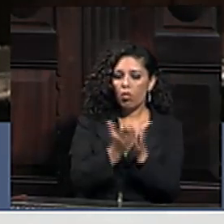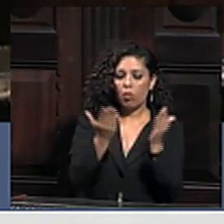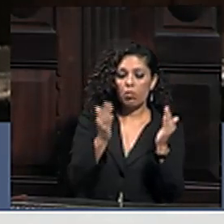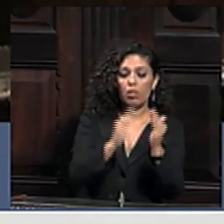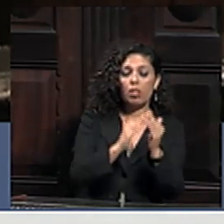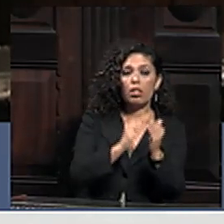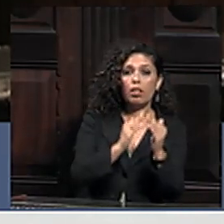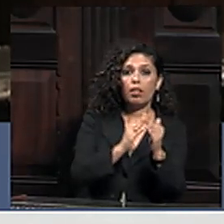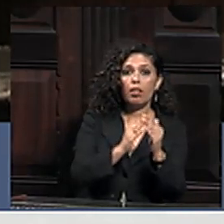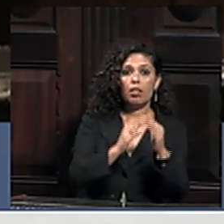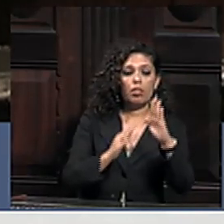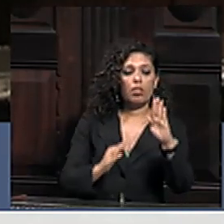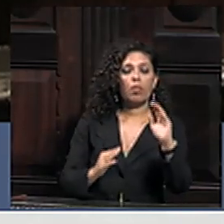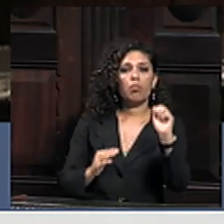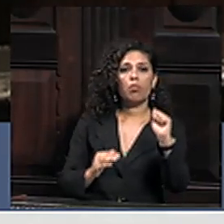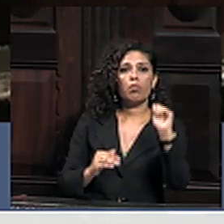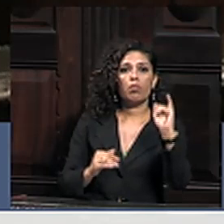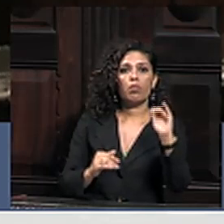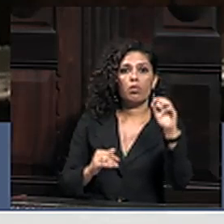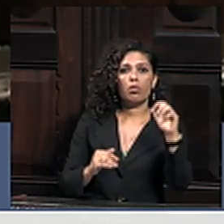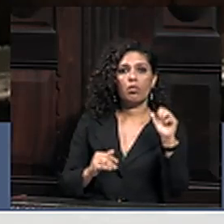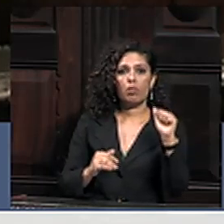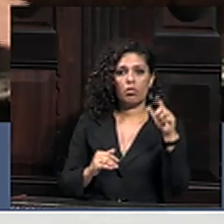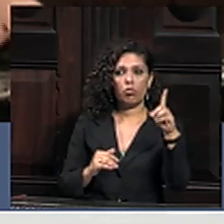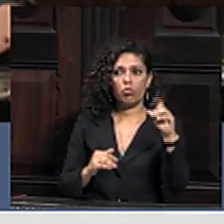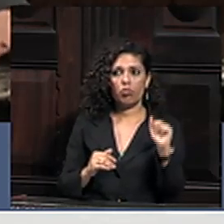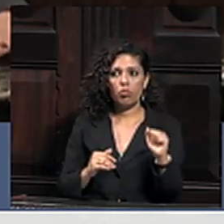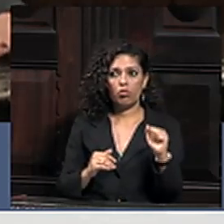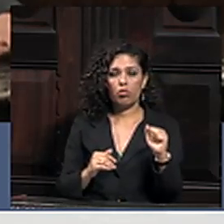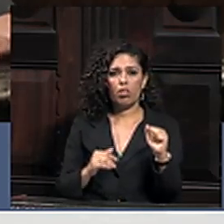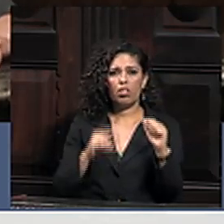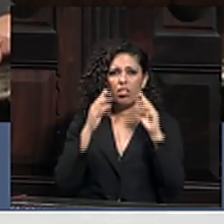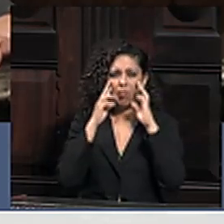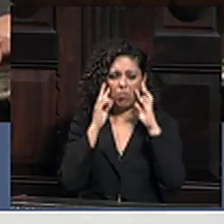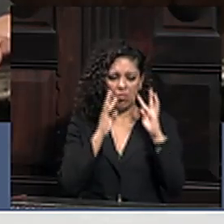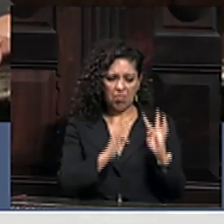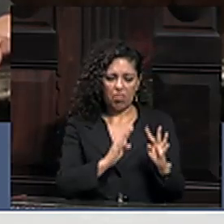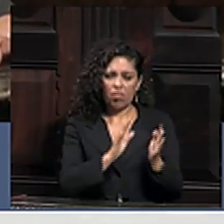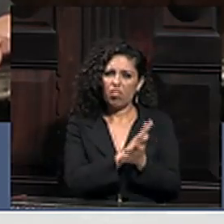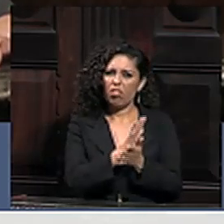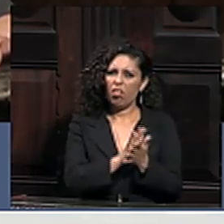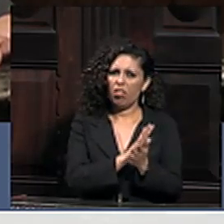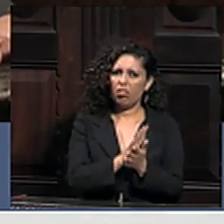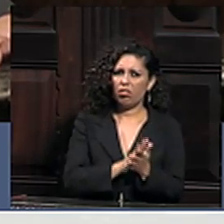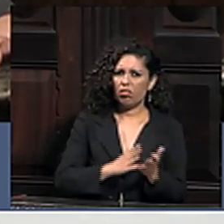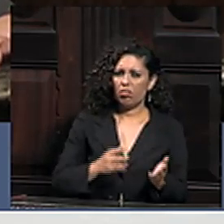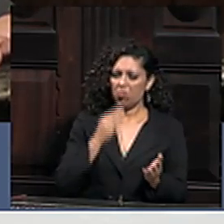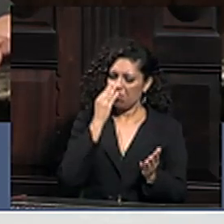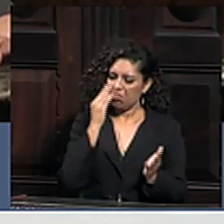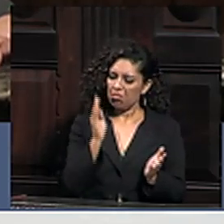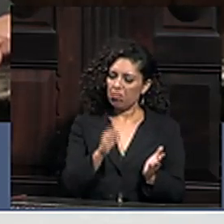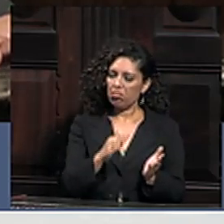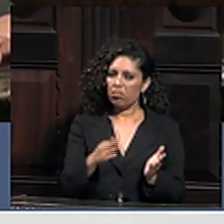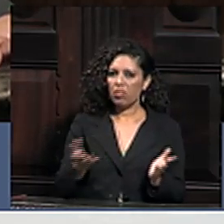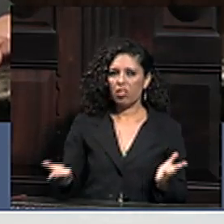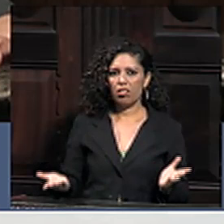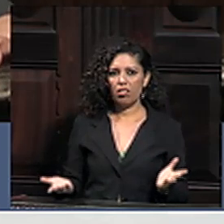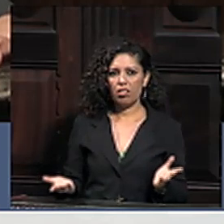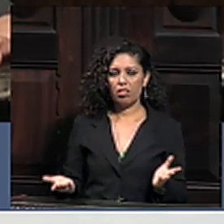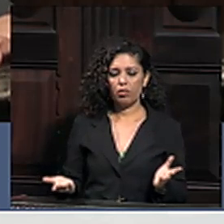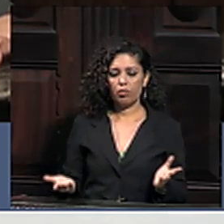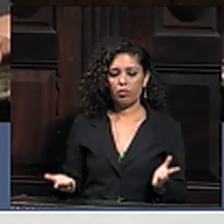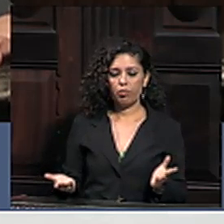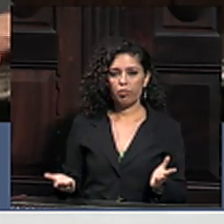recapear até São João de Meriti, ali no entroncamento com a